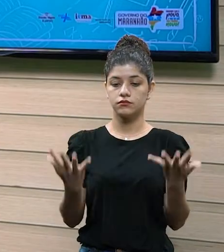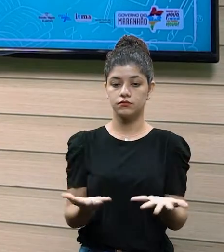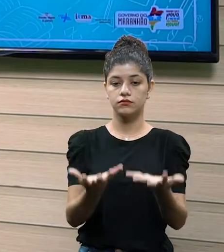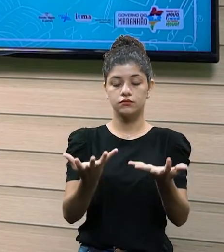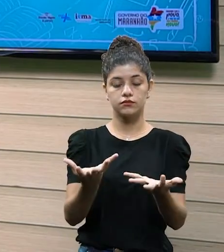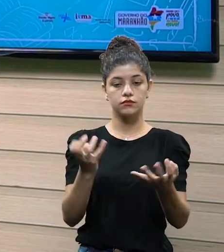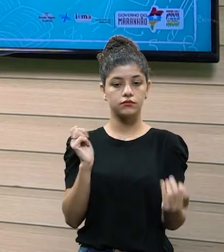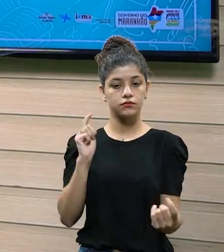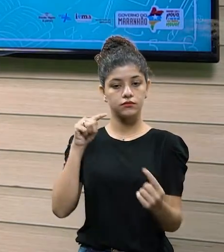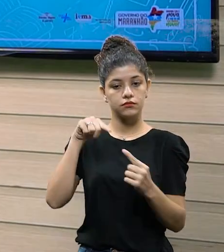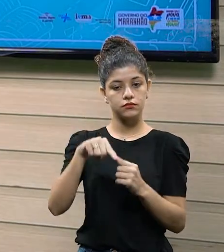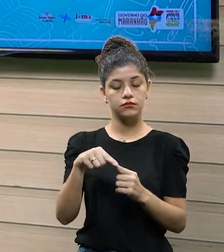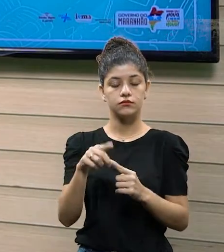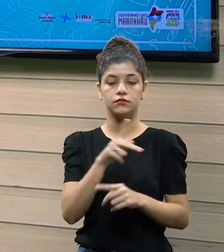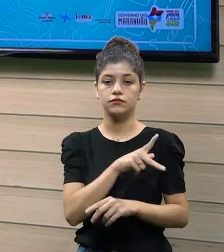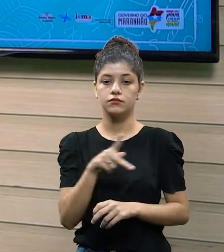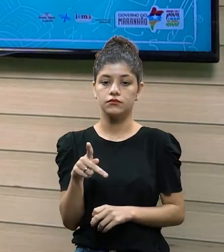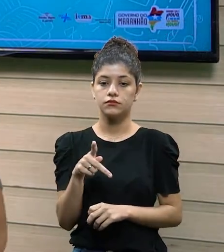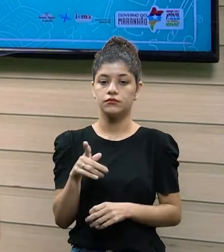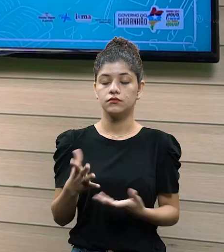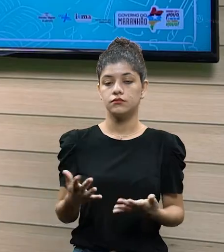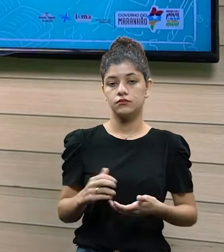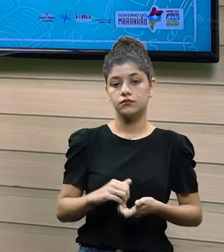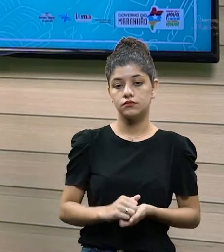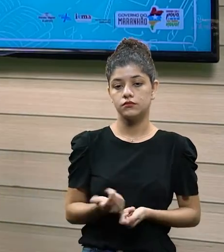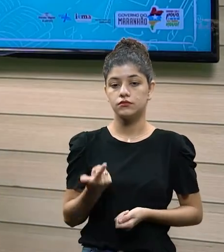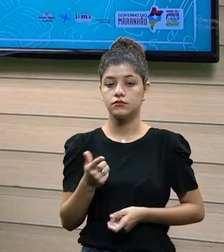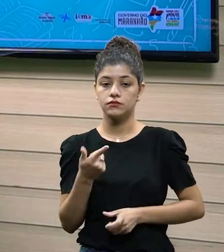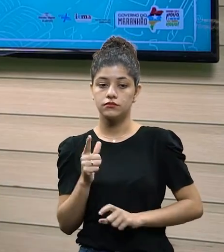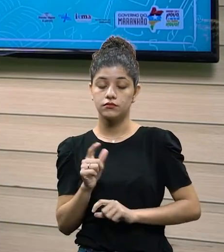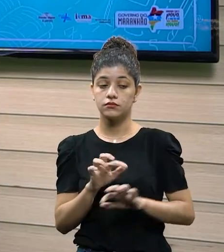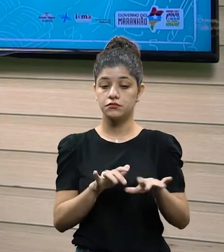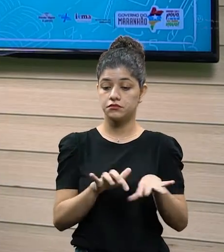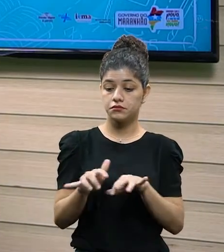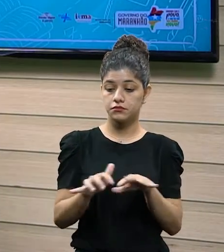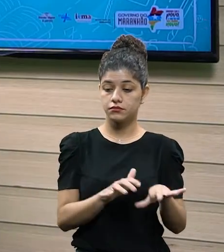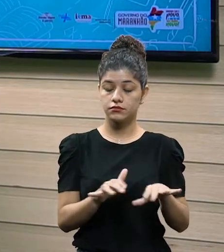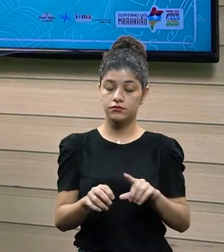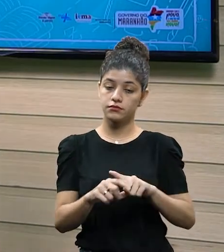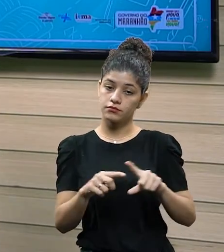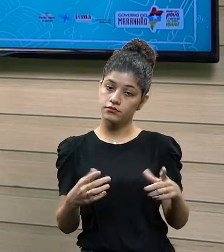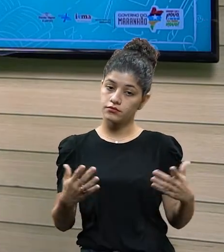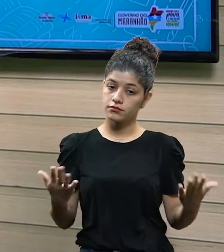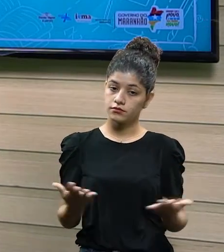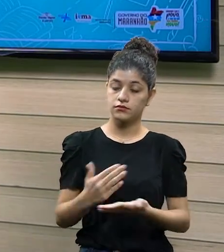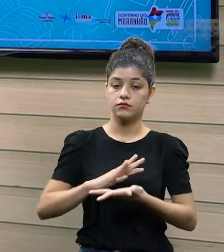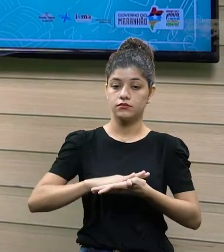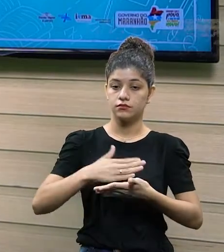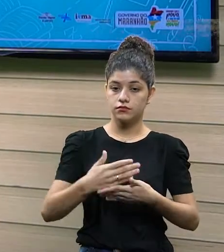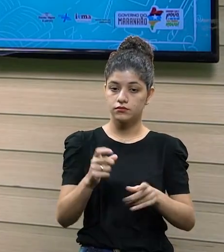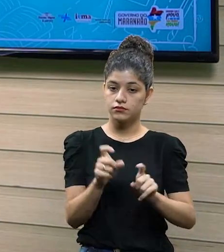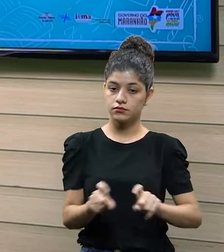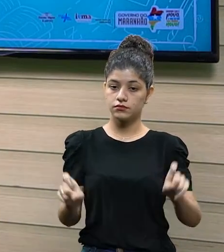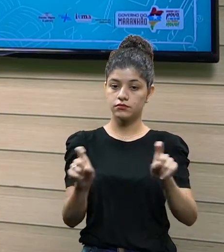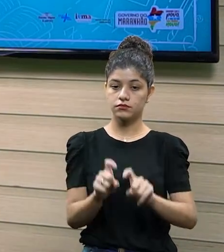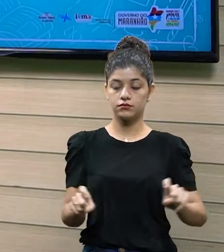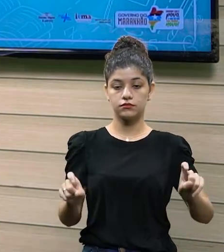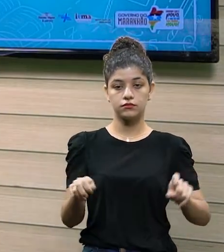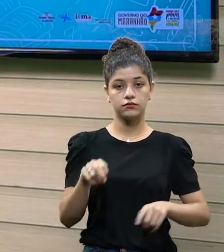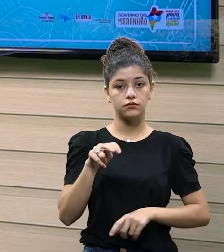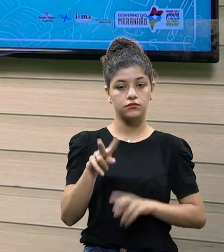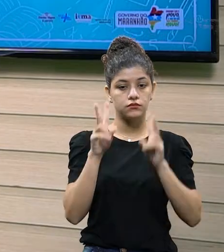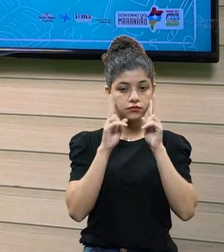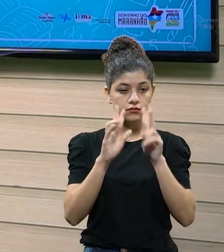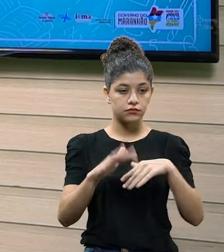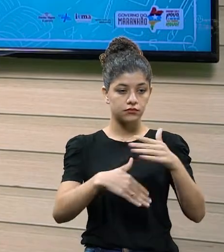a esse desafio. Não, professor, é o seguinte, não tem mais datilografia aqui, máquina de datilografar, agora é o computador. Quer ver uma evolução